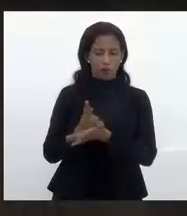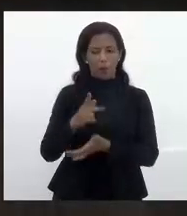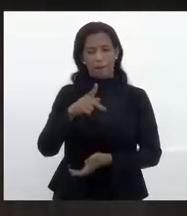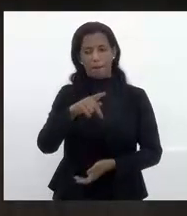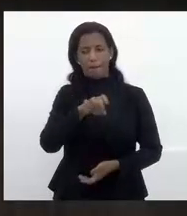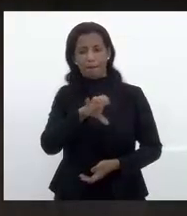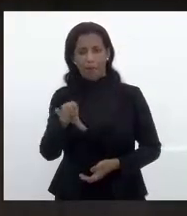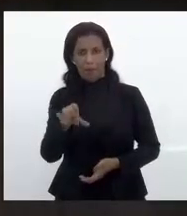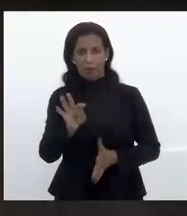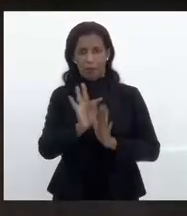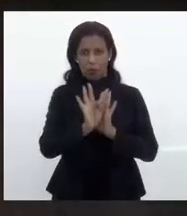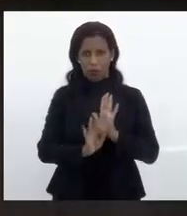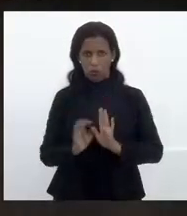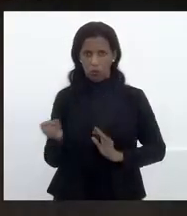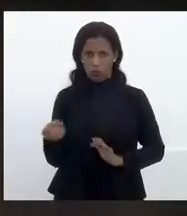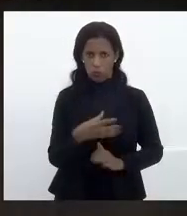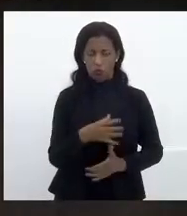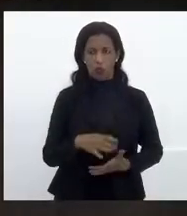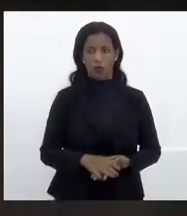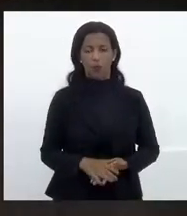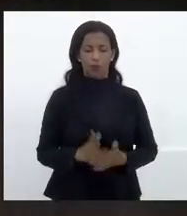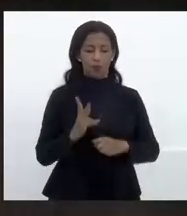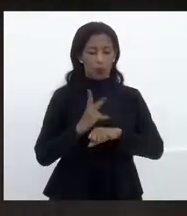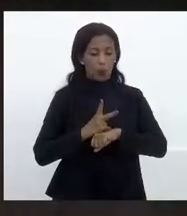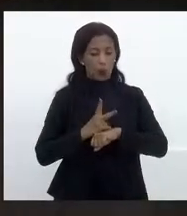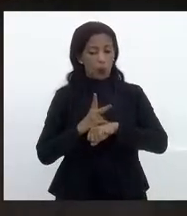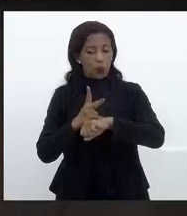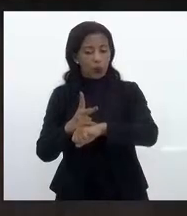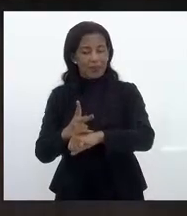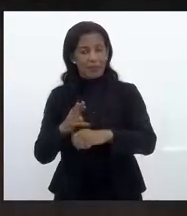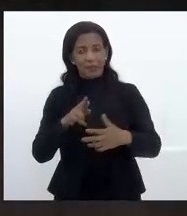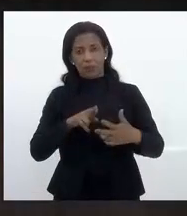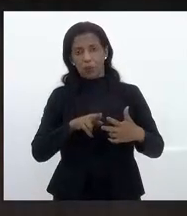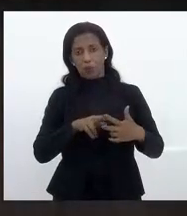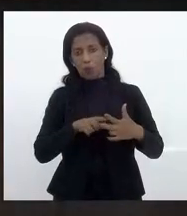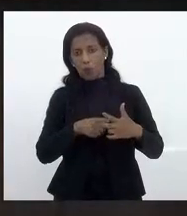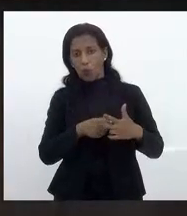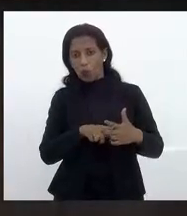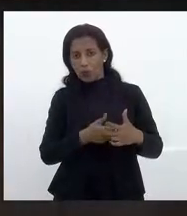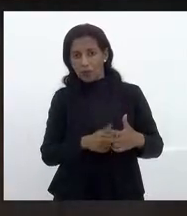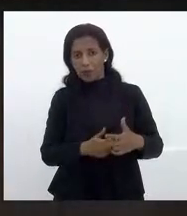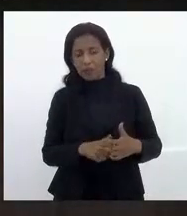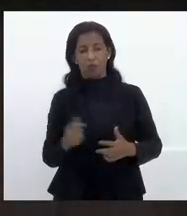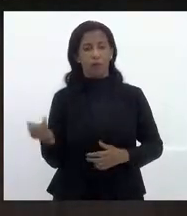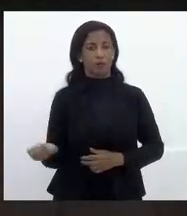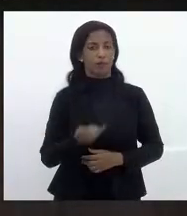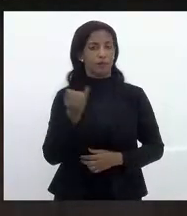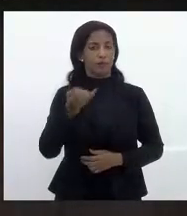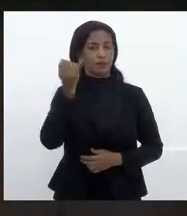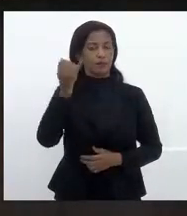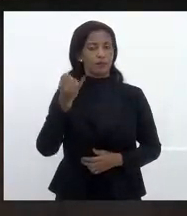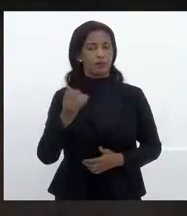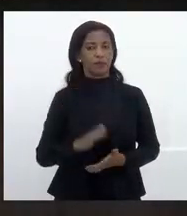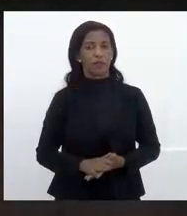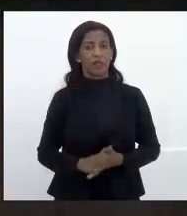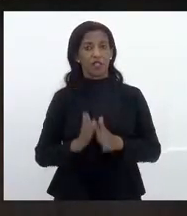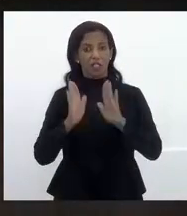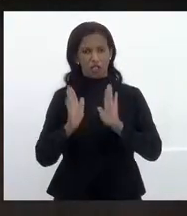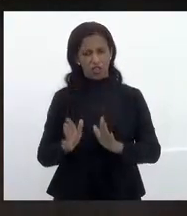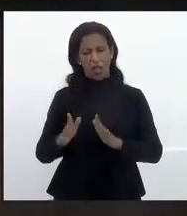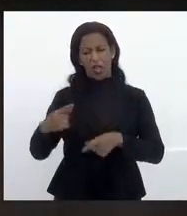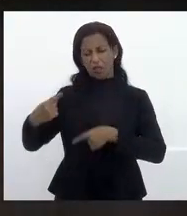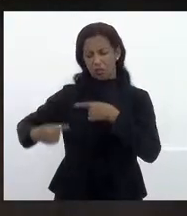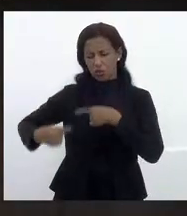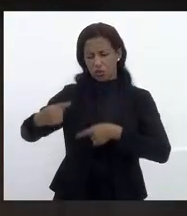pack mais um texto novo e buscando uma correção que era importante inclusive já